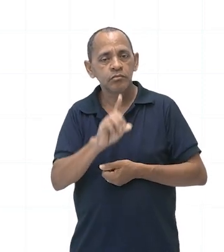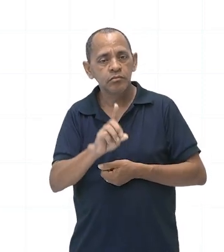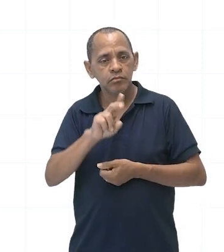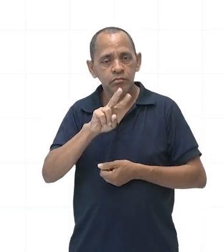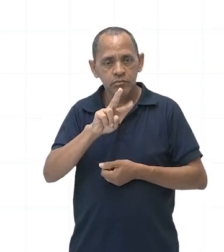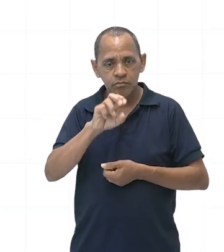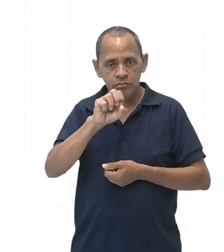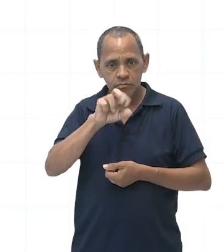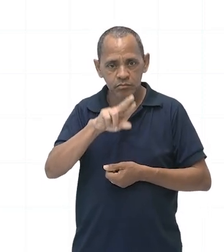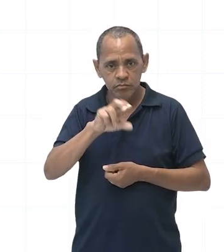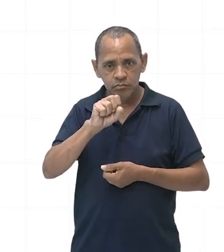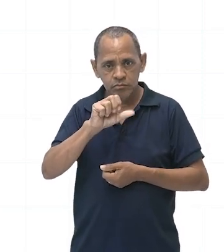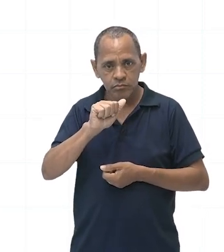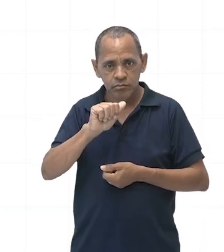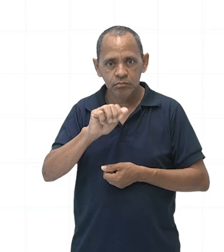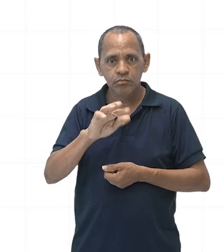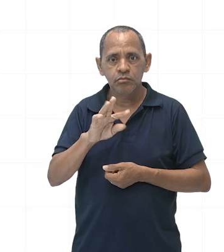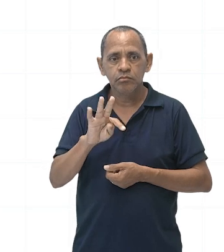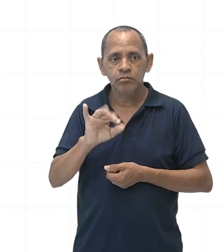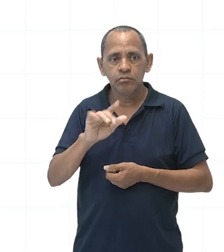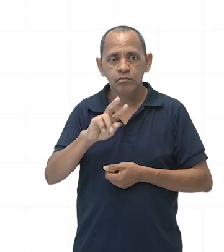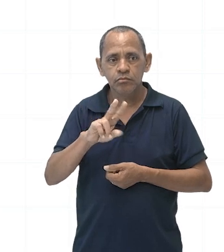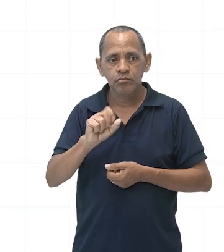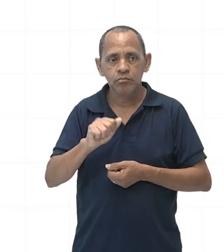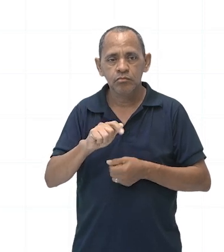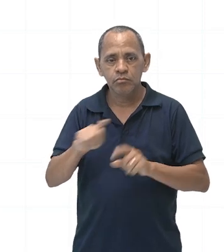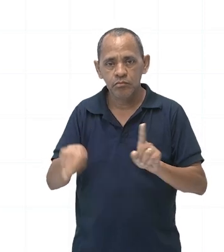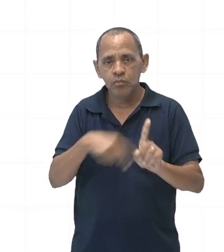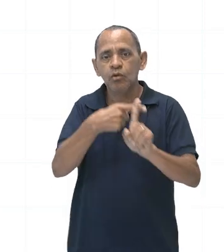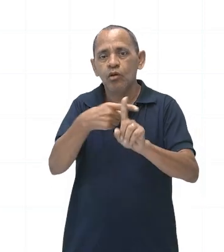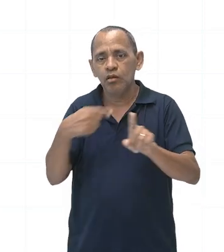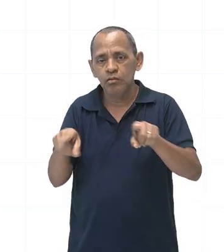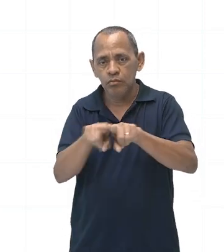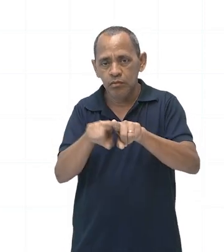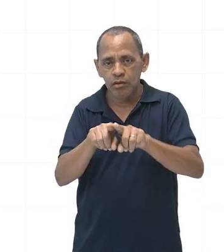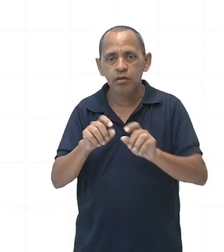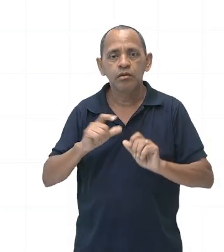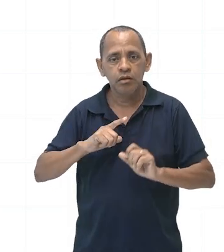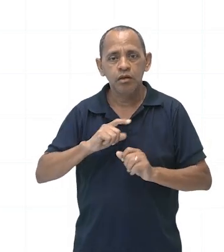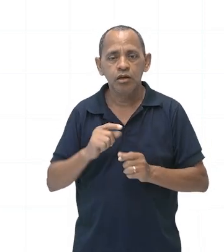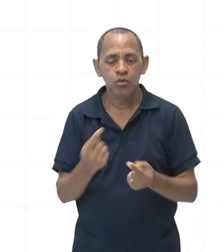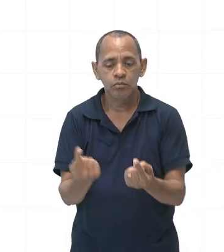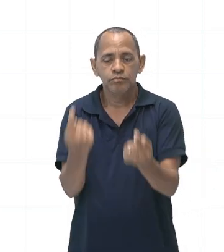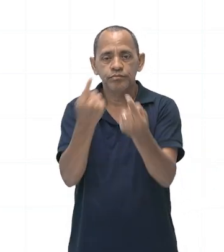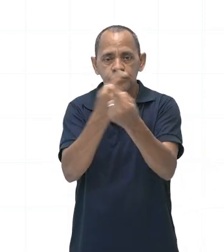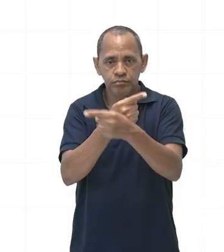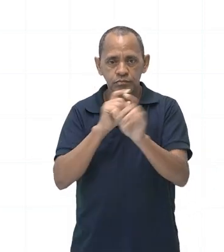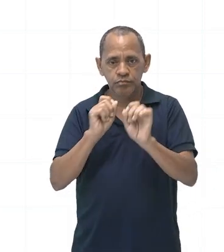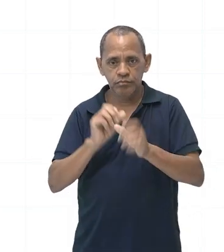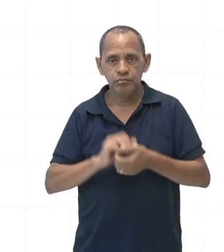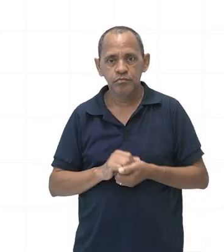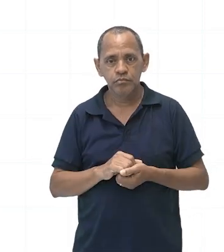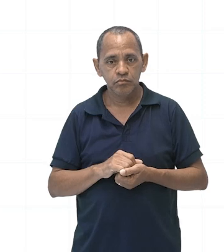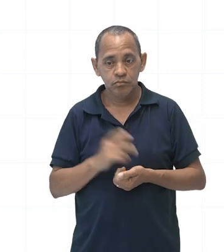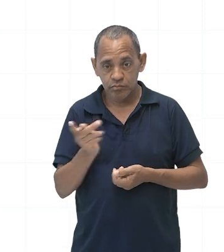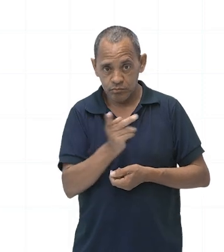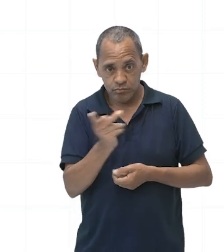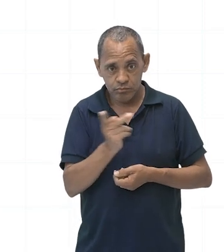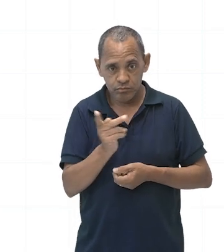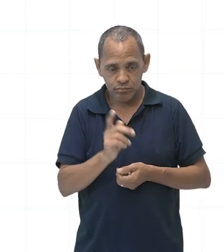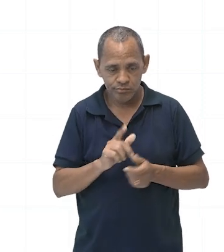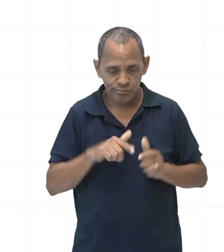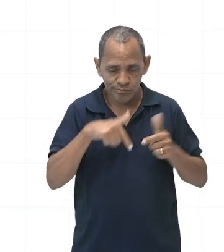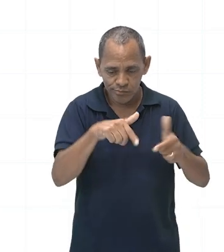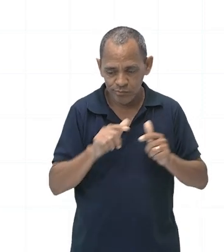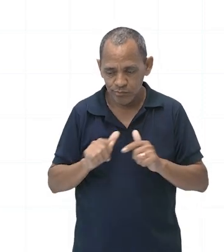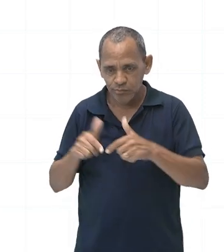tenho conjunções que adicionam, na adversativa eu tenho o contraste, uma oposição entre as duas ações. Pode